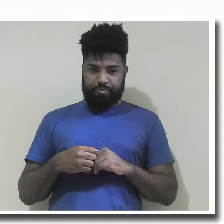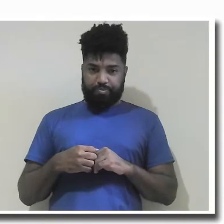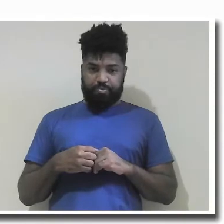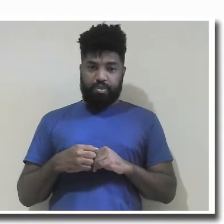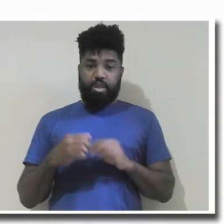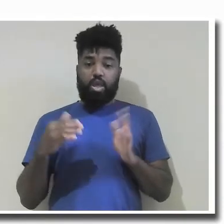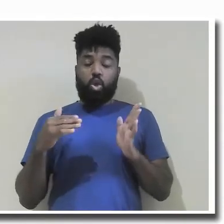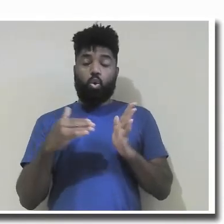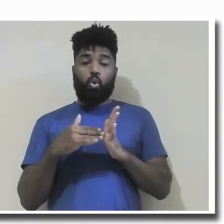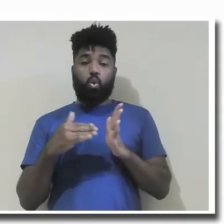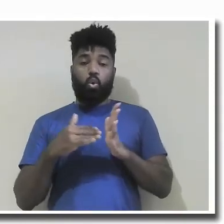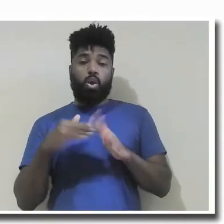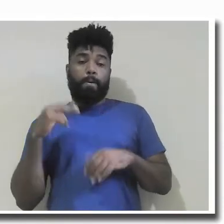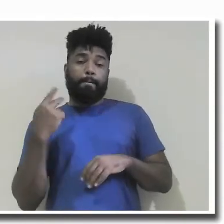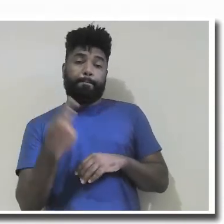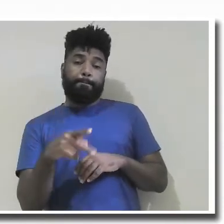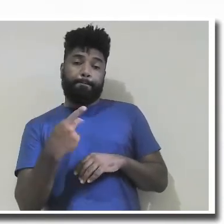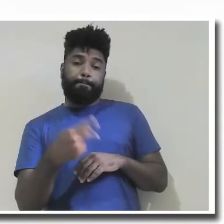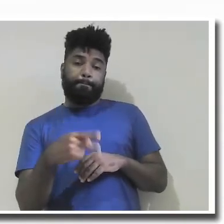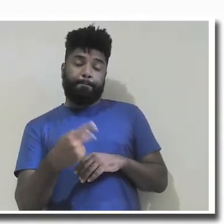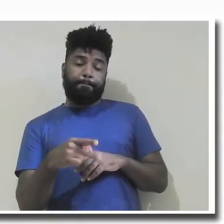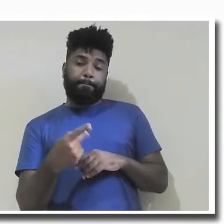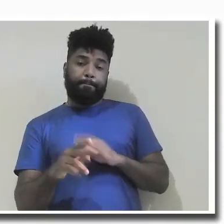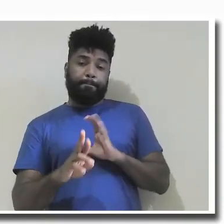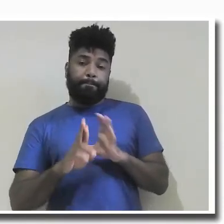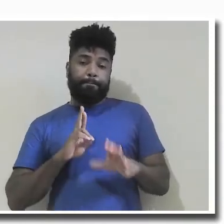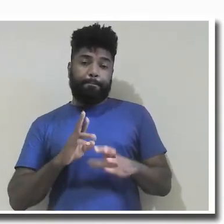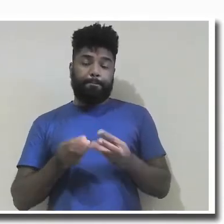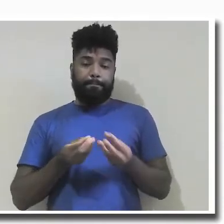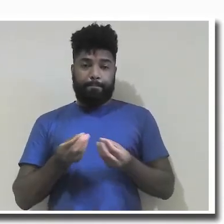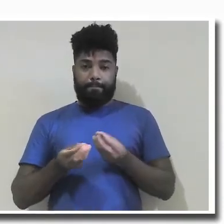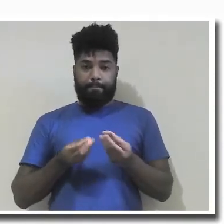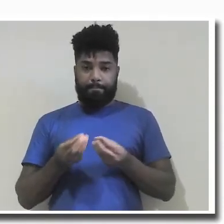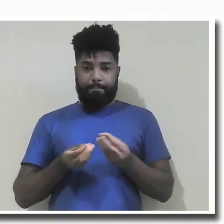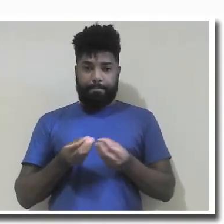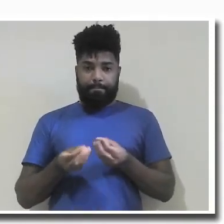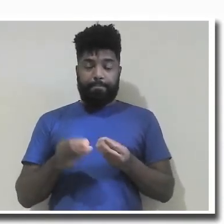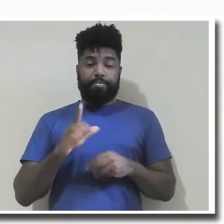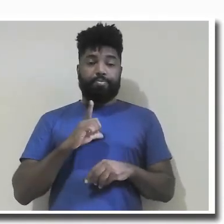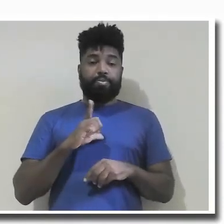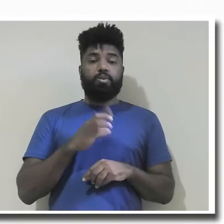última propriedade do produto, temos a existência